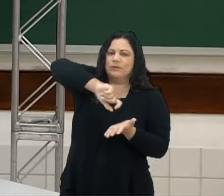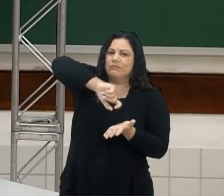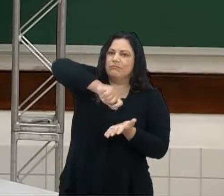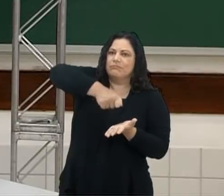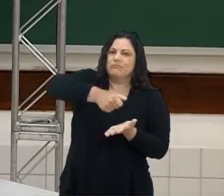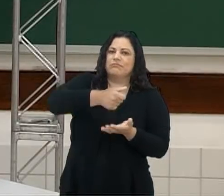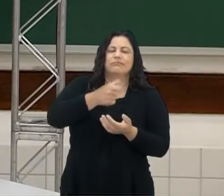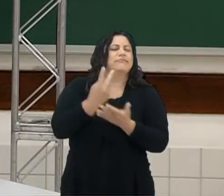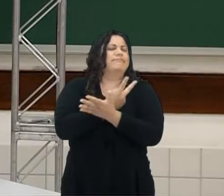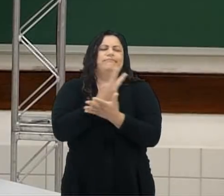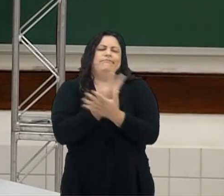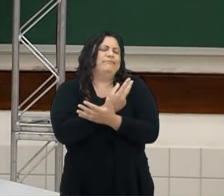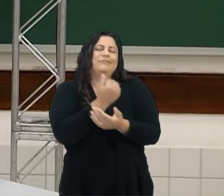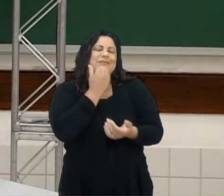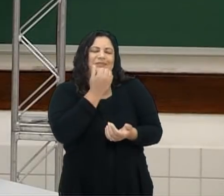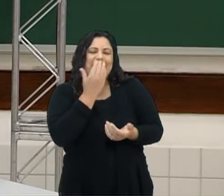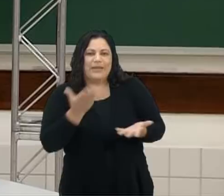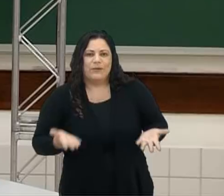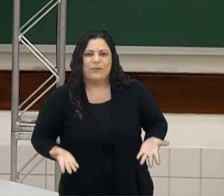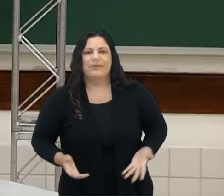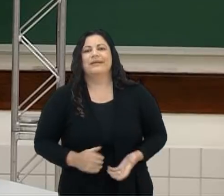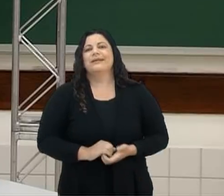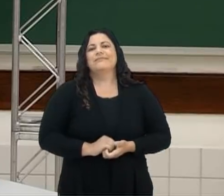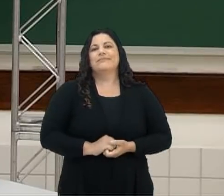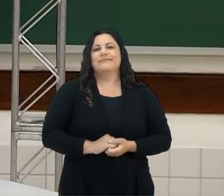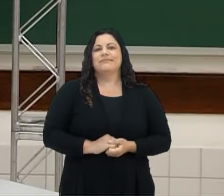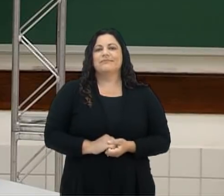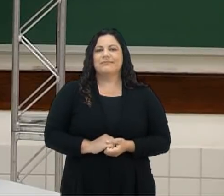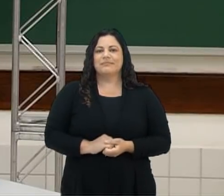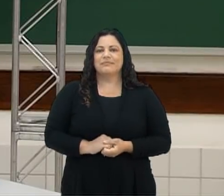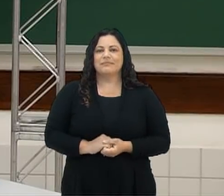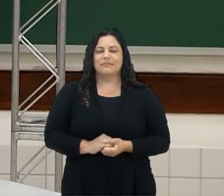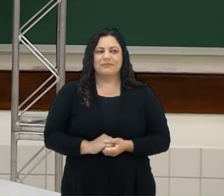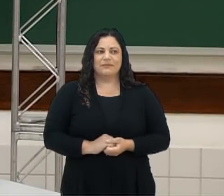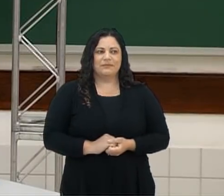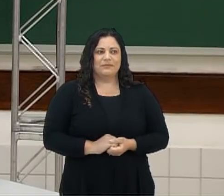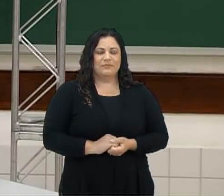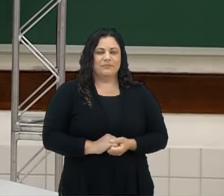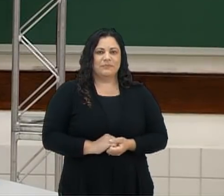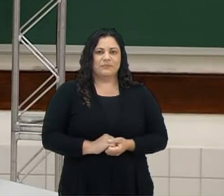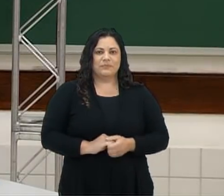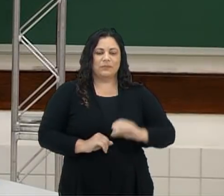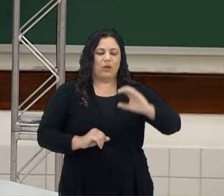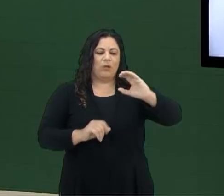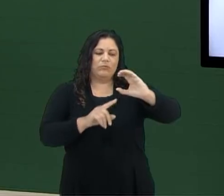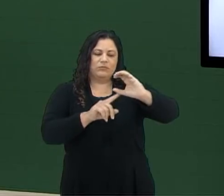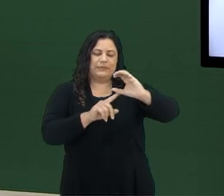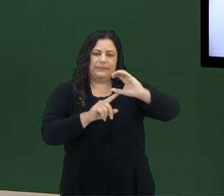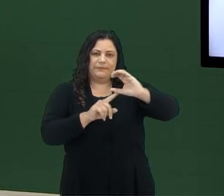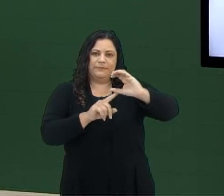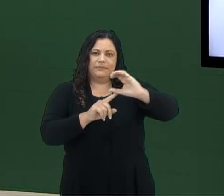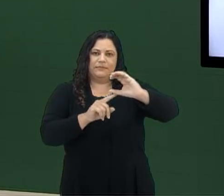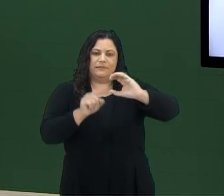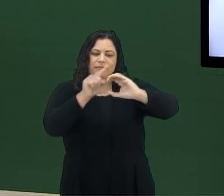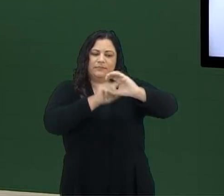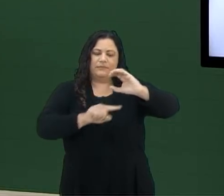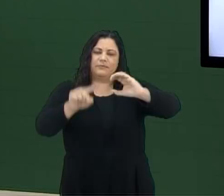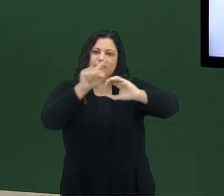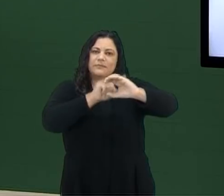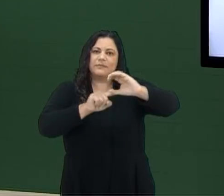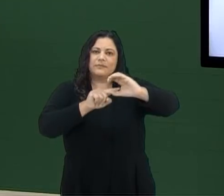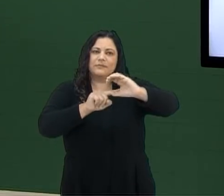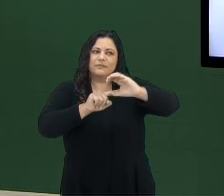tá? Bom, ainda com essa abertura definida, tá? Marquei aqui o centro. Com essa abertura definida, o que é esse tamanho